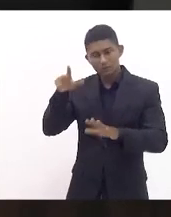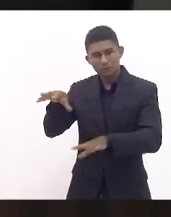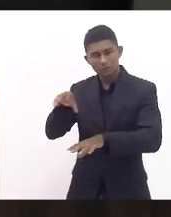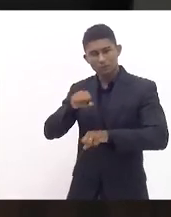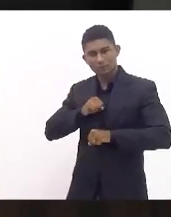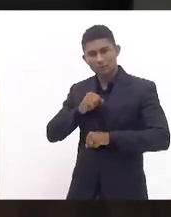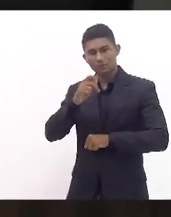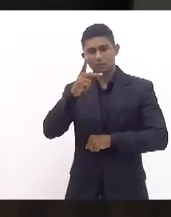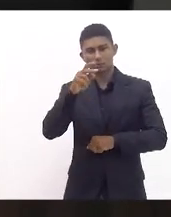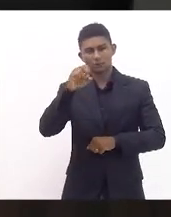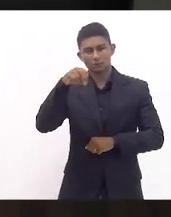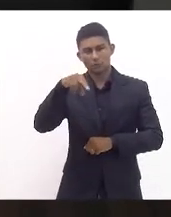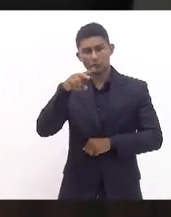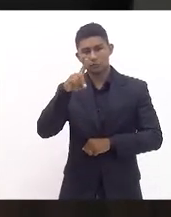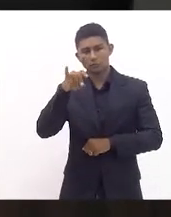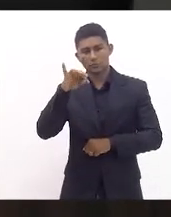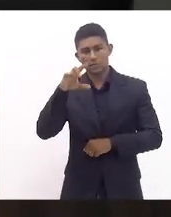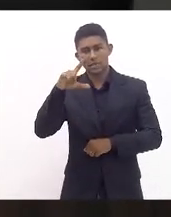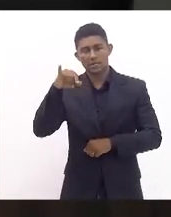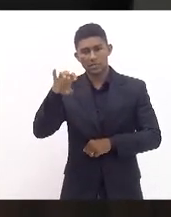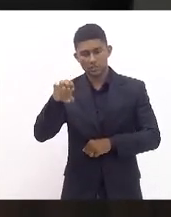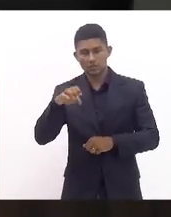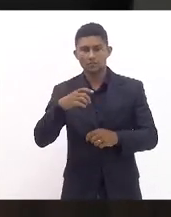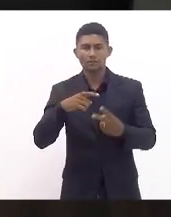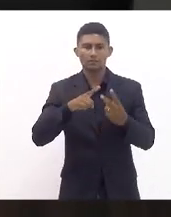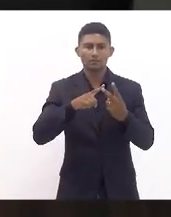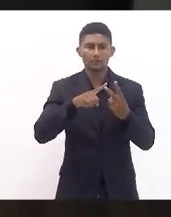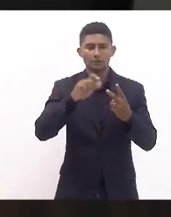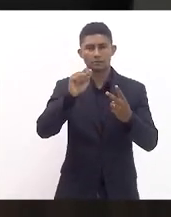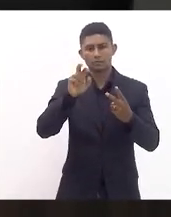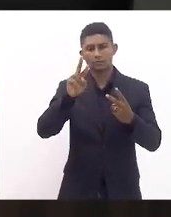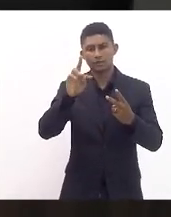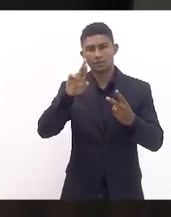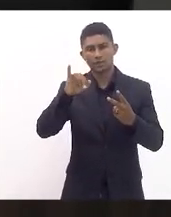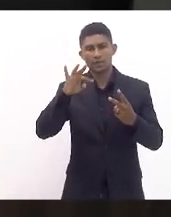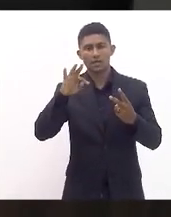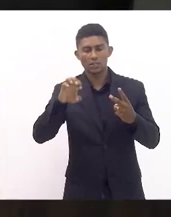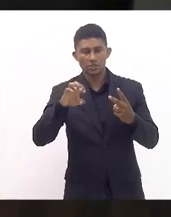anquilosante, artrite reumatoide e artrite